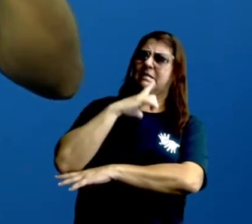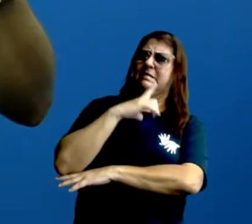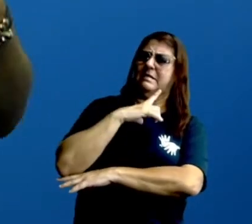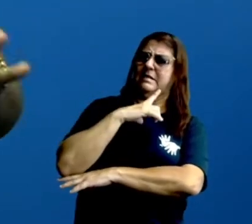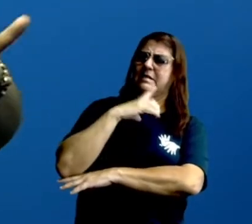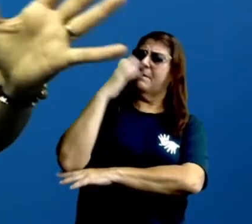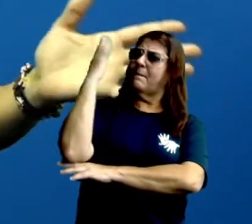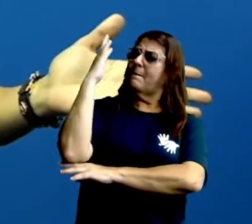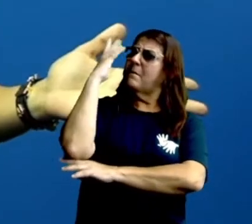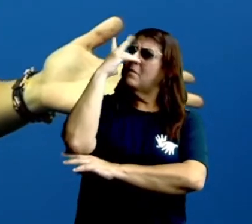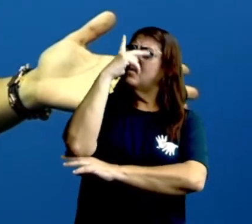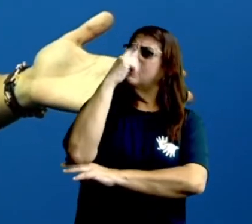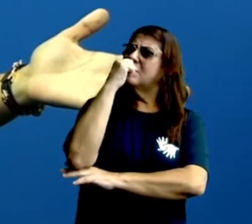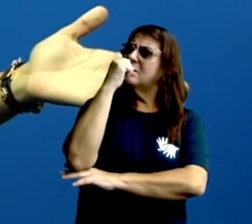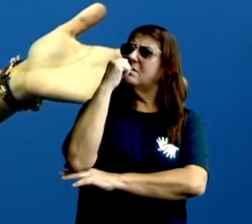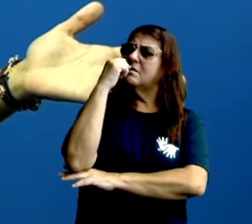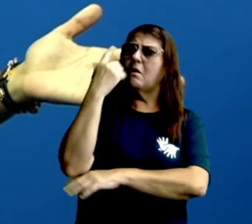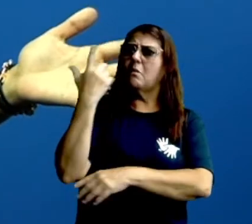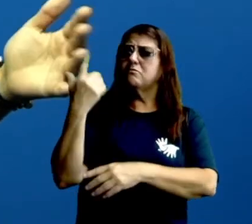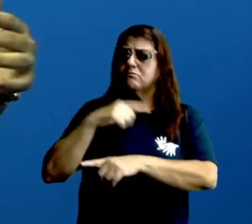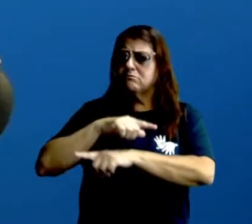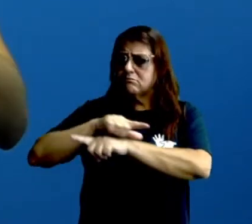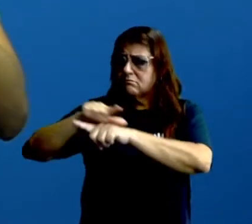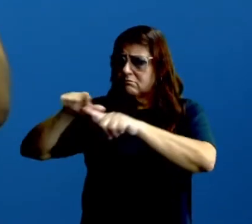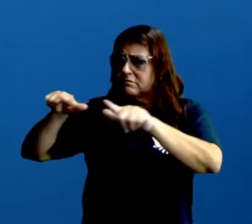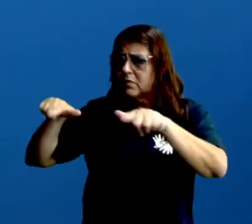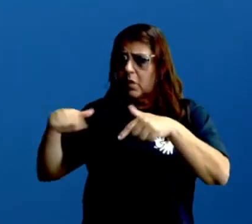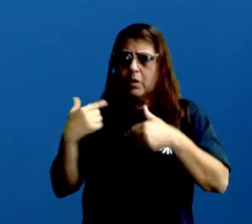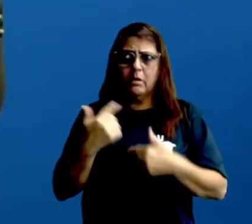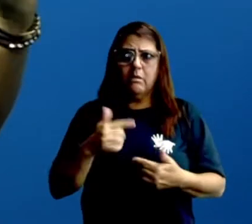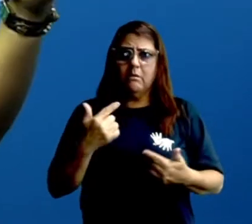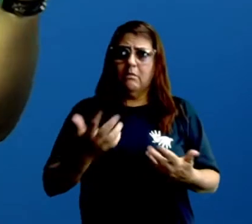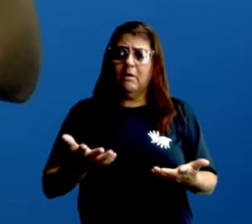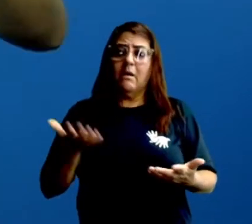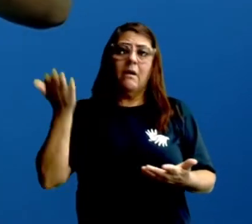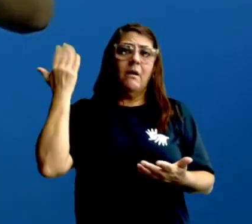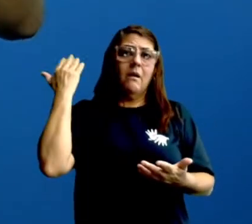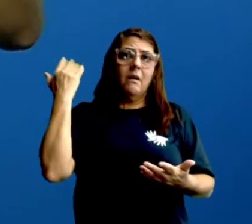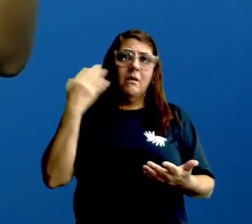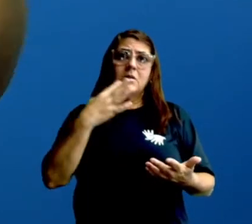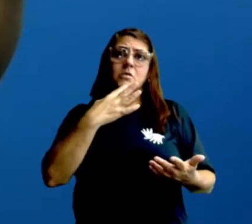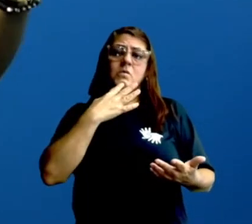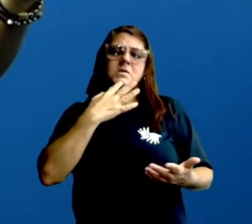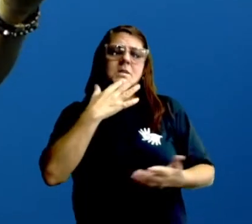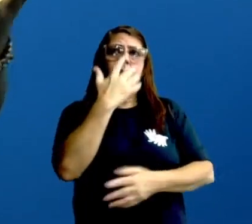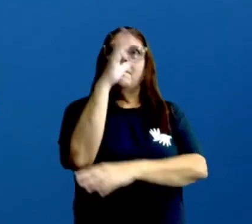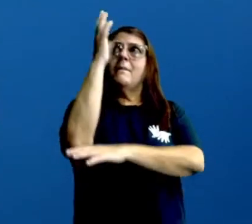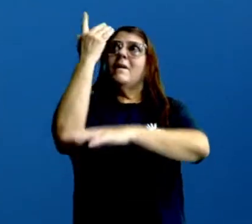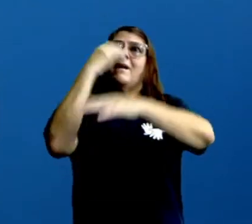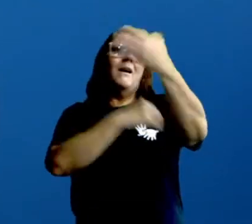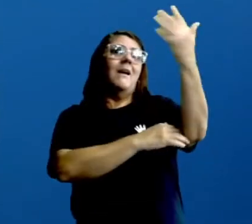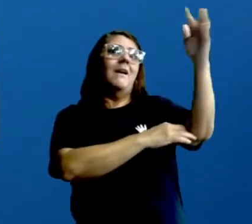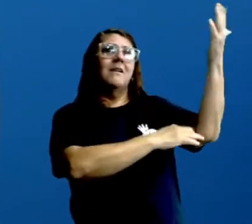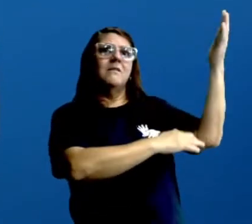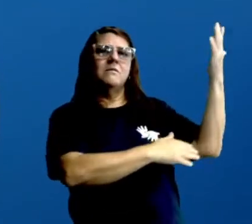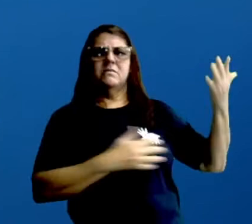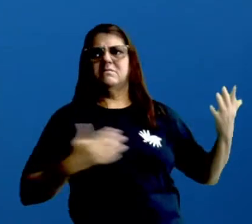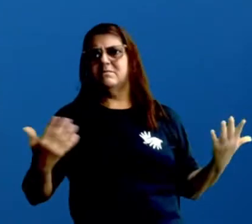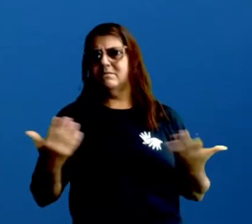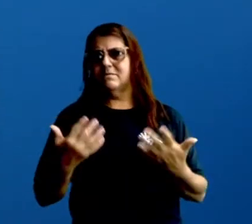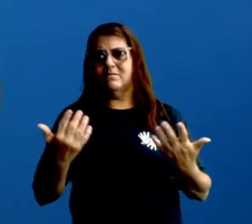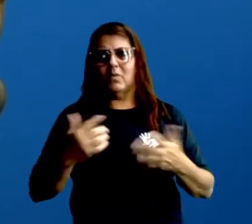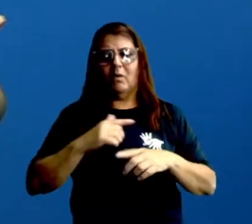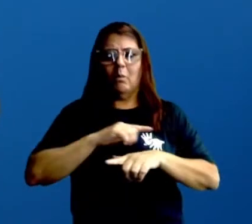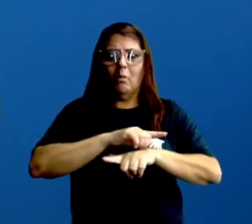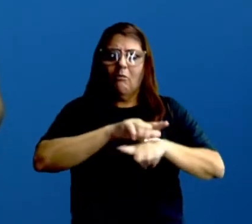a lição bonita e essa árvore existe mais tinha lugares que vocês conheciam com seu de árvore que hoje não tem